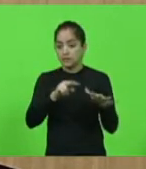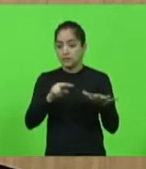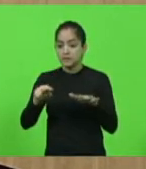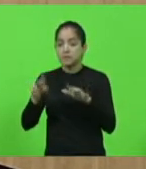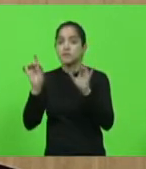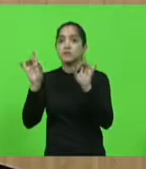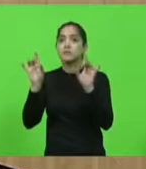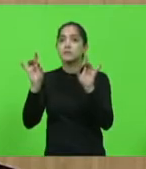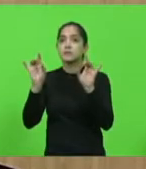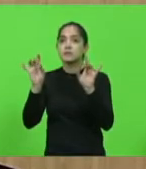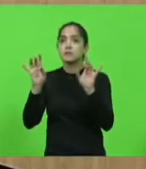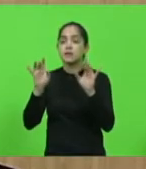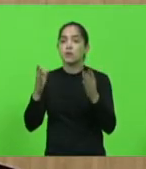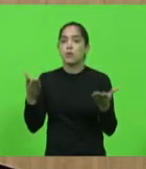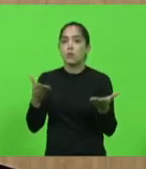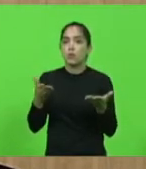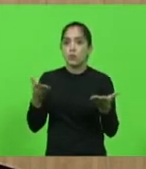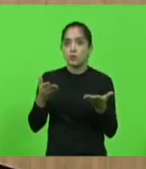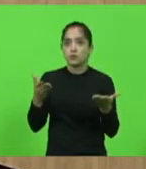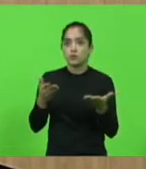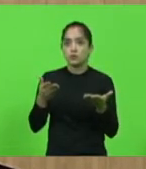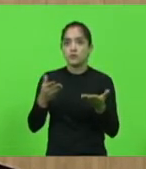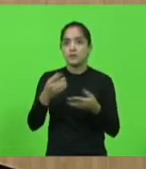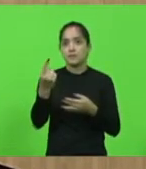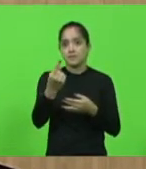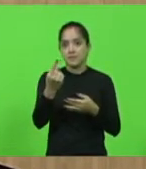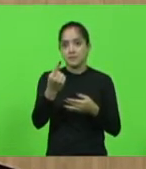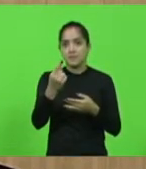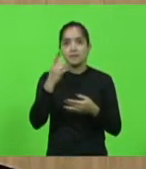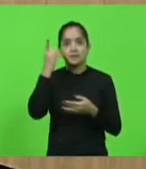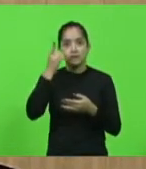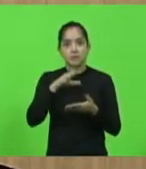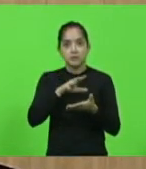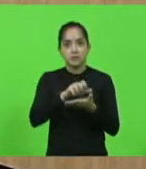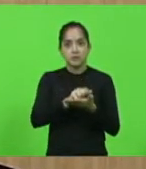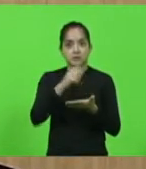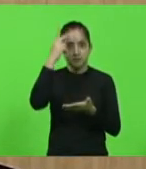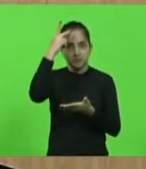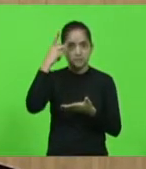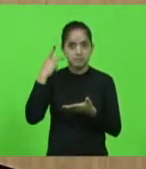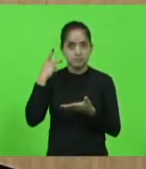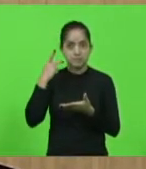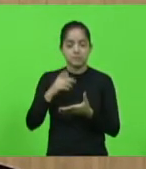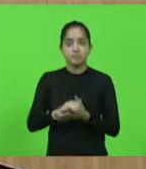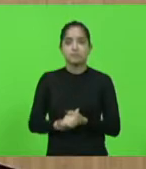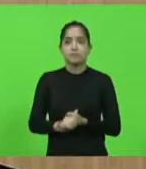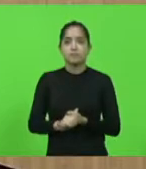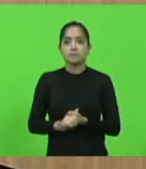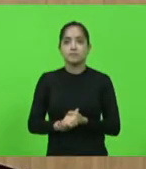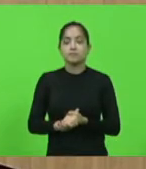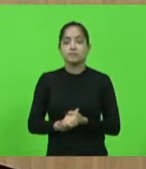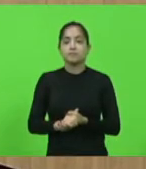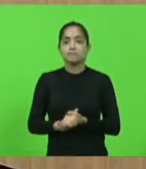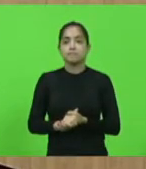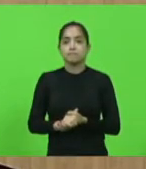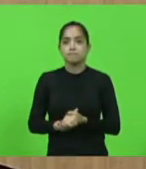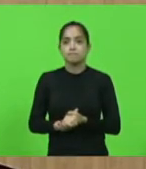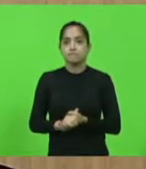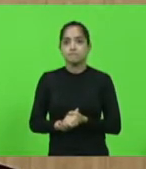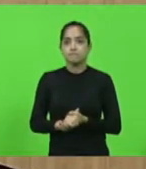e em especial hoje a primeira deputada inscrita é a Paulinha. Por favor, Paulinha, Vossa Excelência terá 10 minutos.